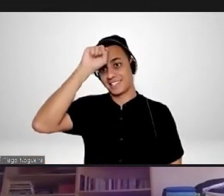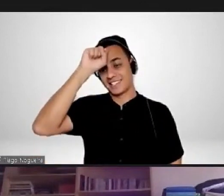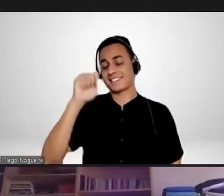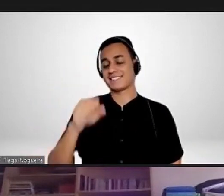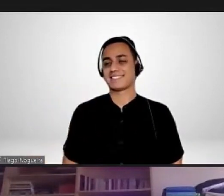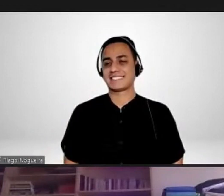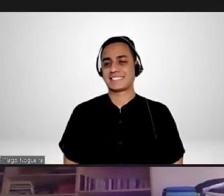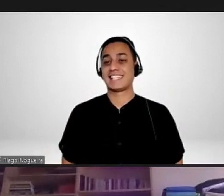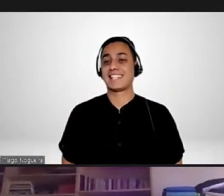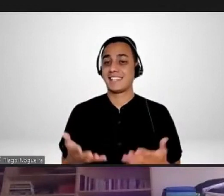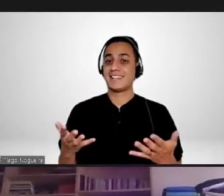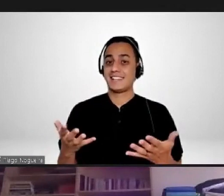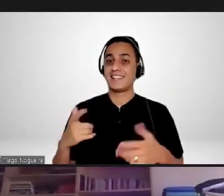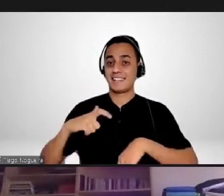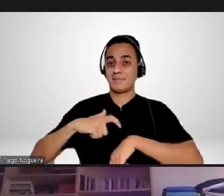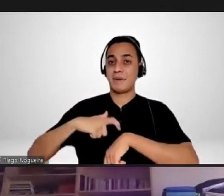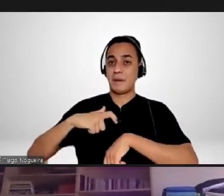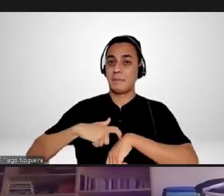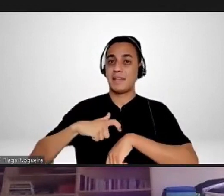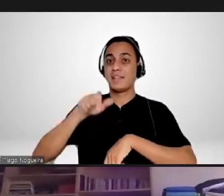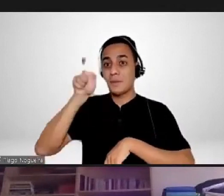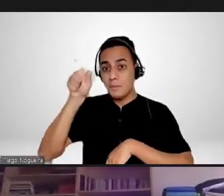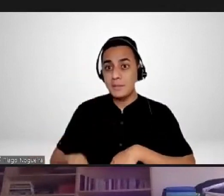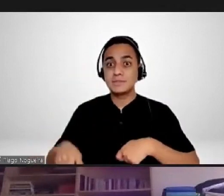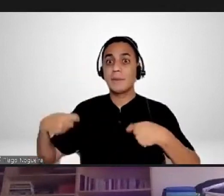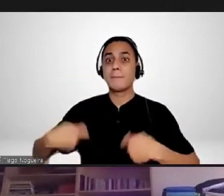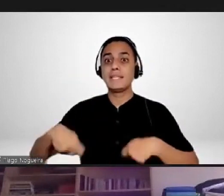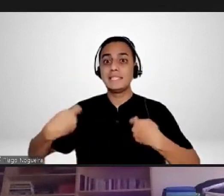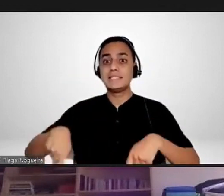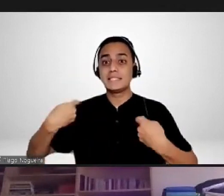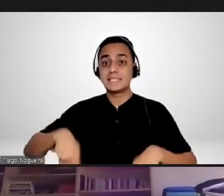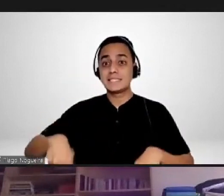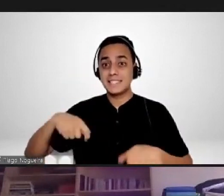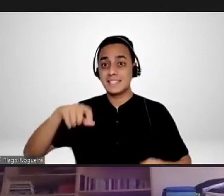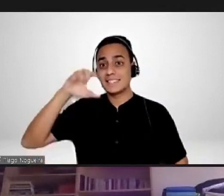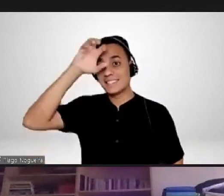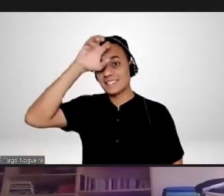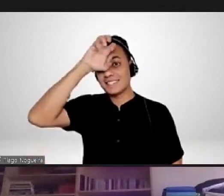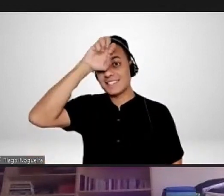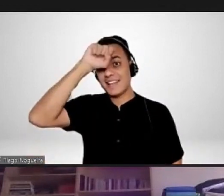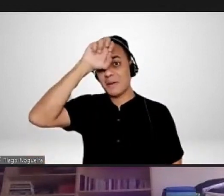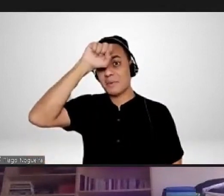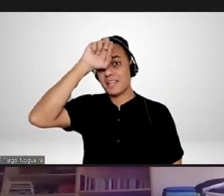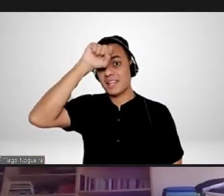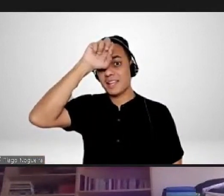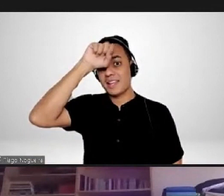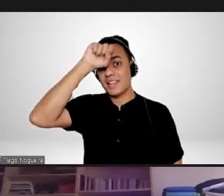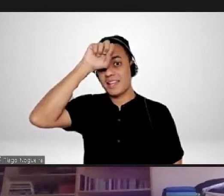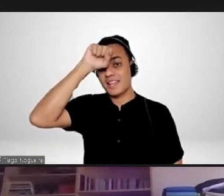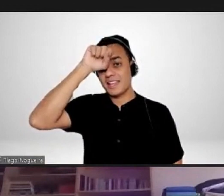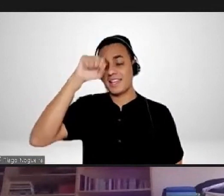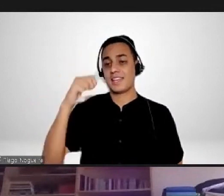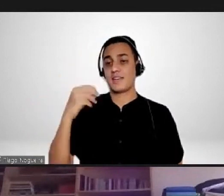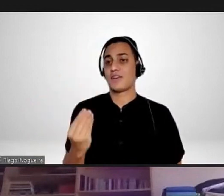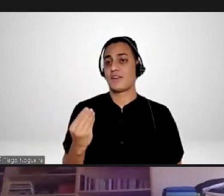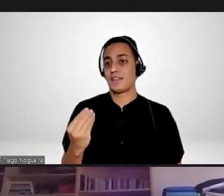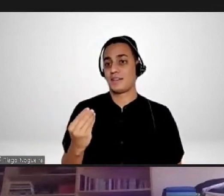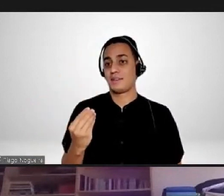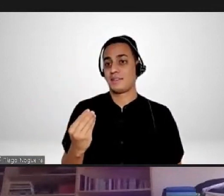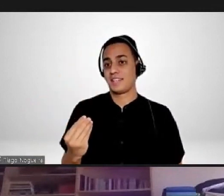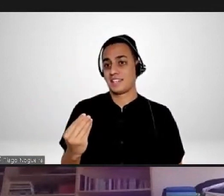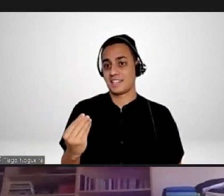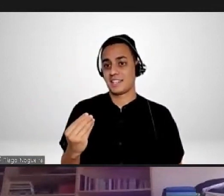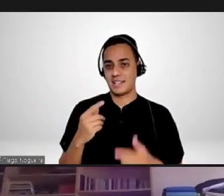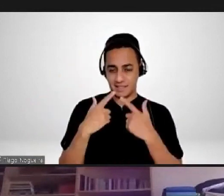elas precisariam aprender, que são oferecidos códigos de diversas linguagens, não